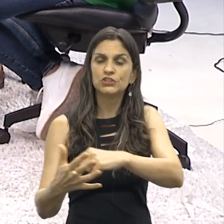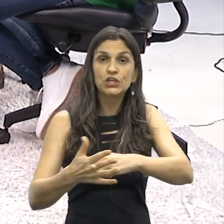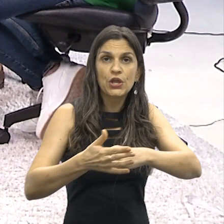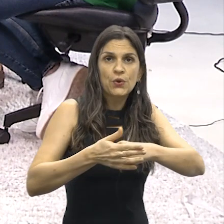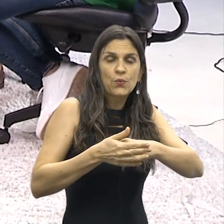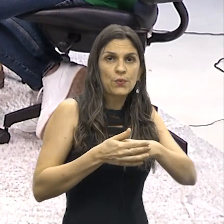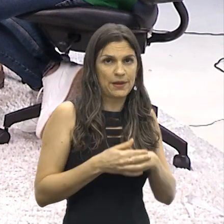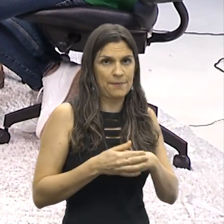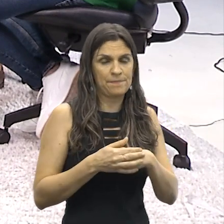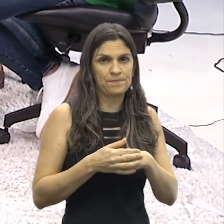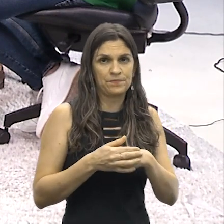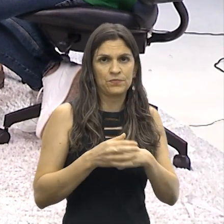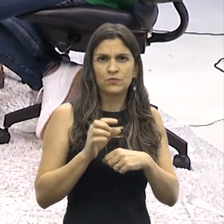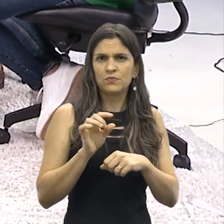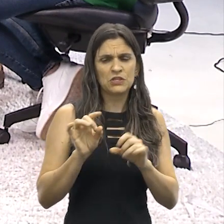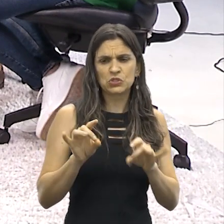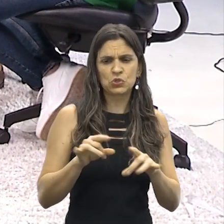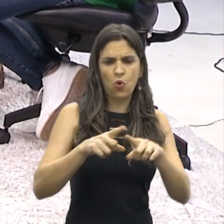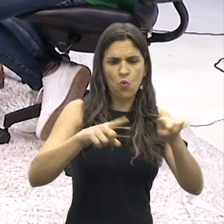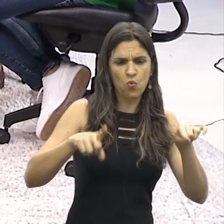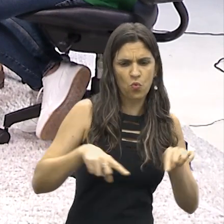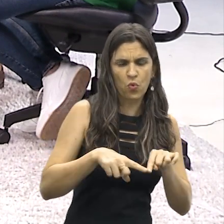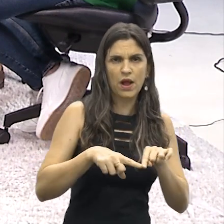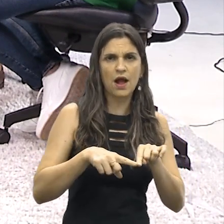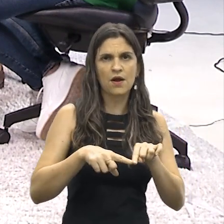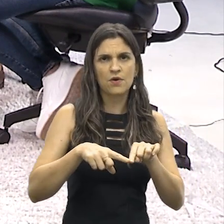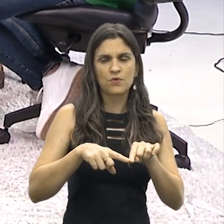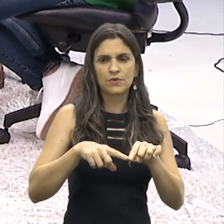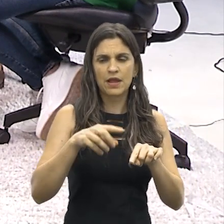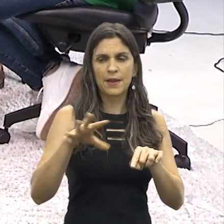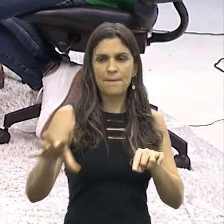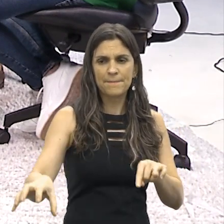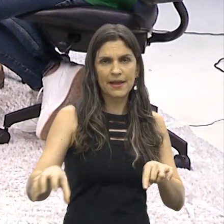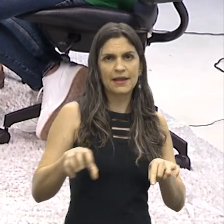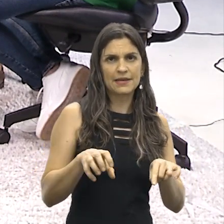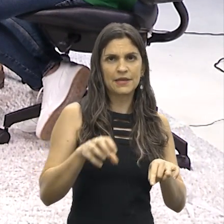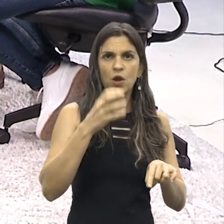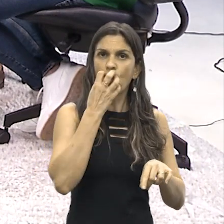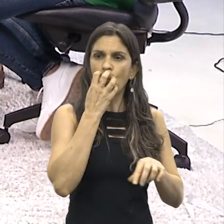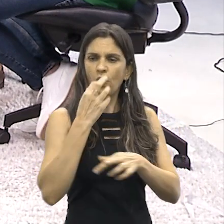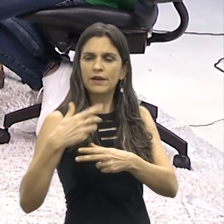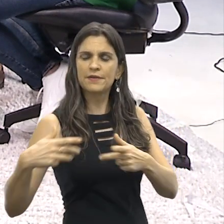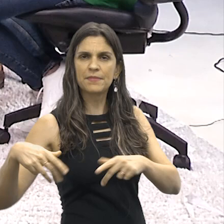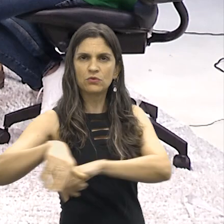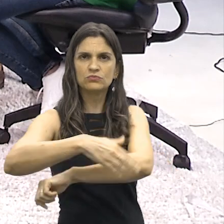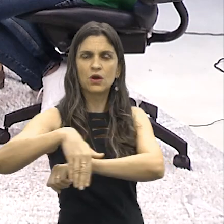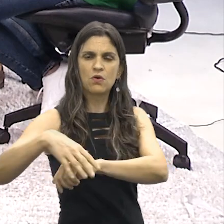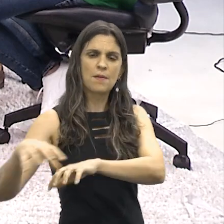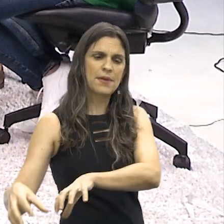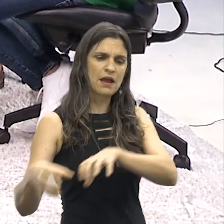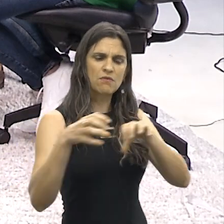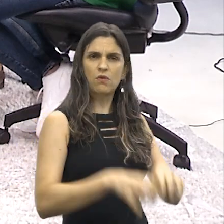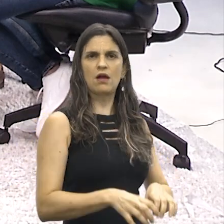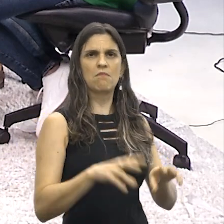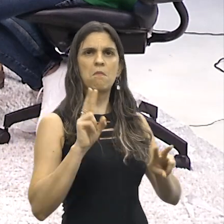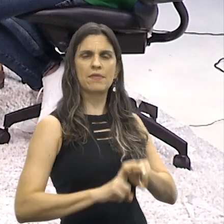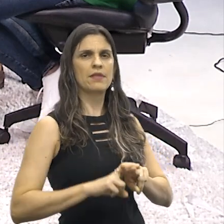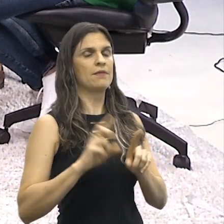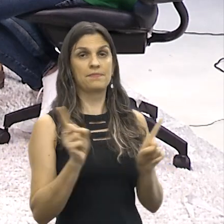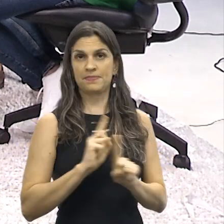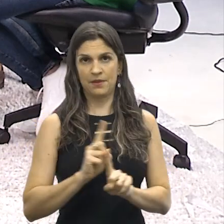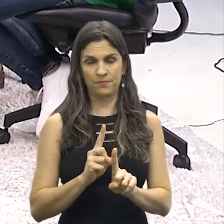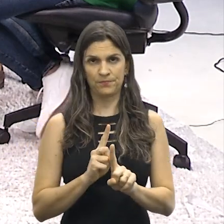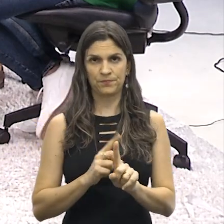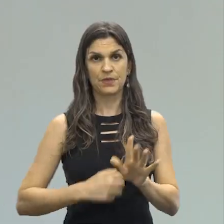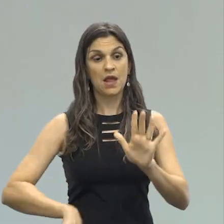deixar bem claro, não é um canil, um gatil, um local de pegar animais de rua e colocar ali dentro. Não é isso. Hoje nós temos a lei do animal